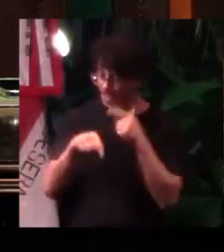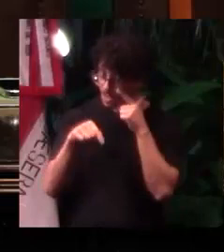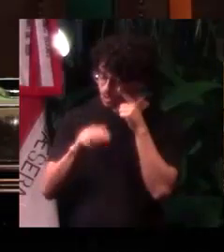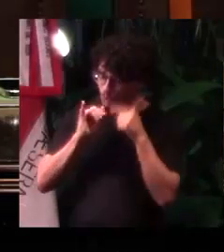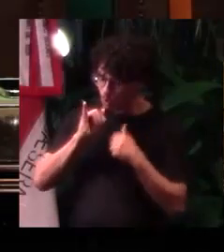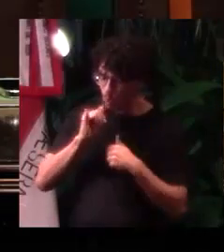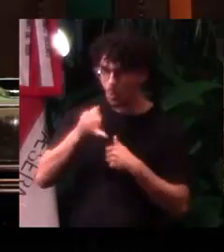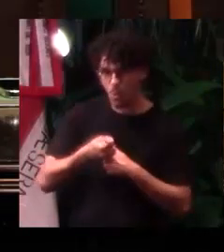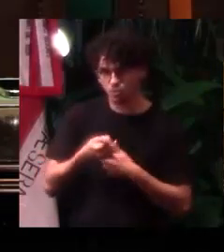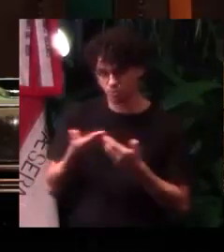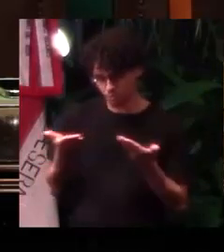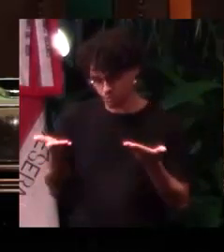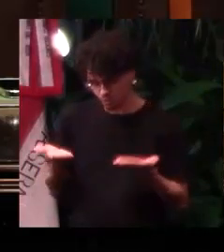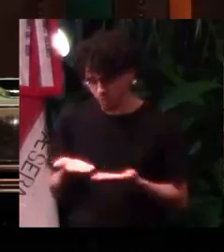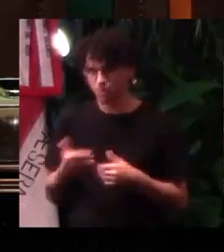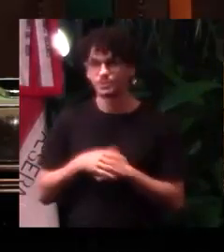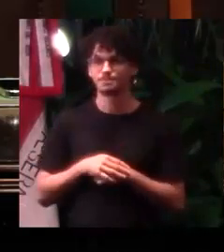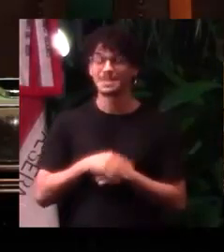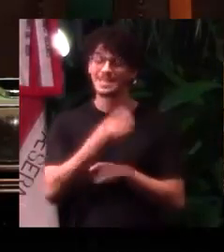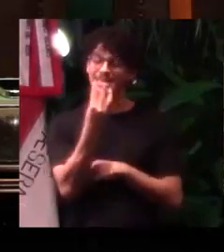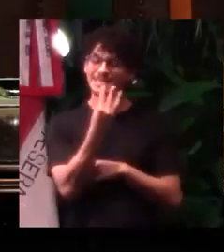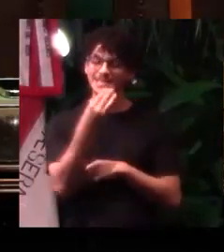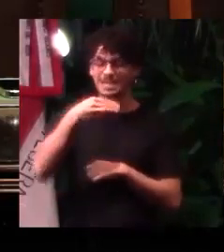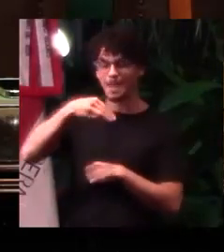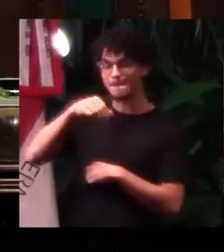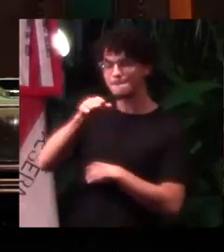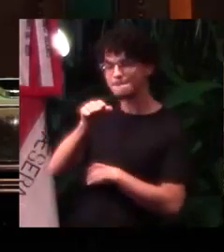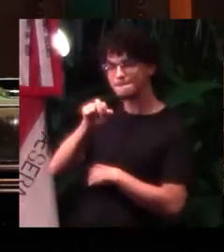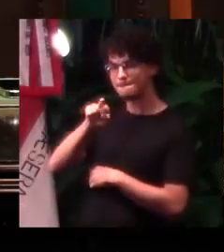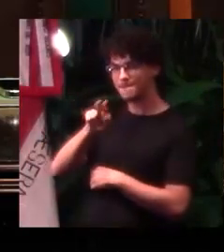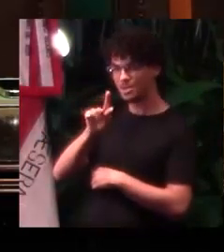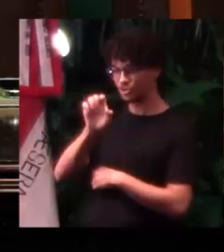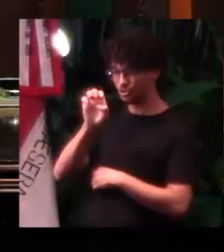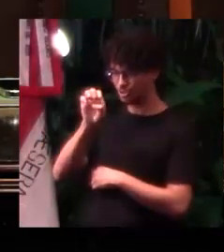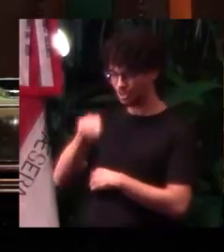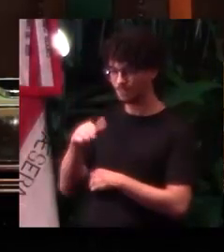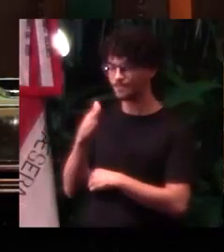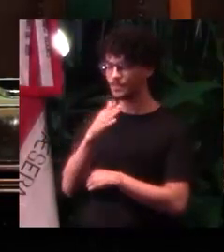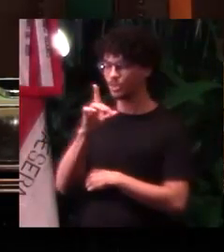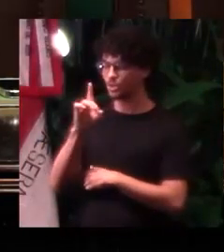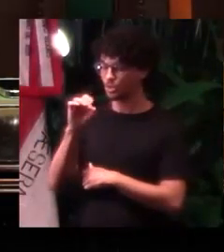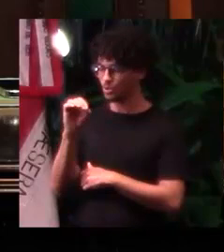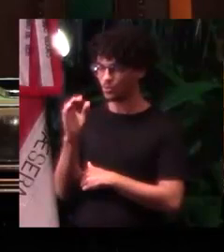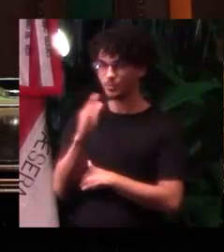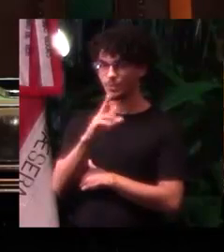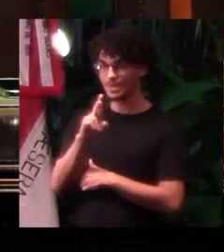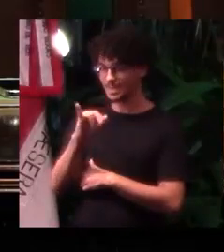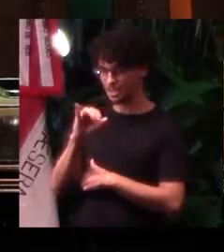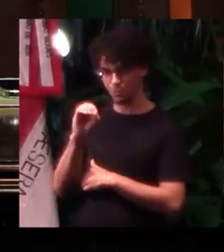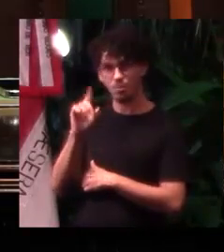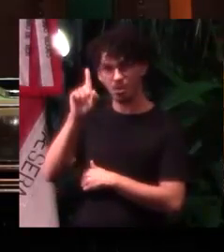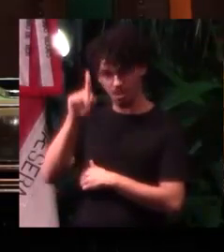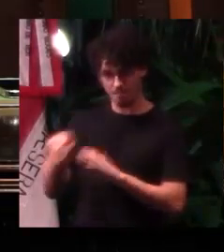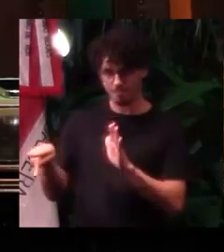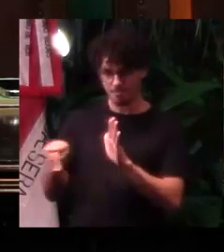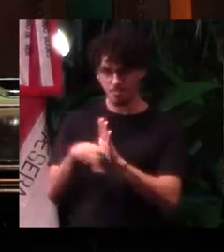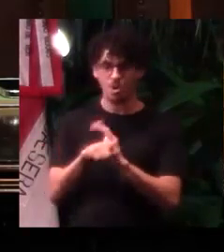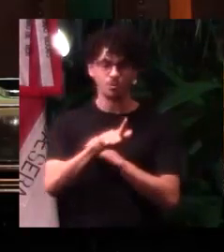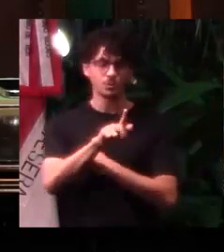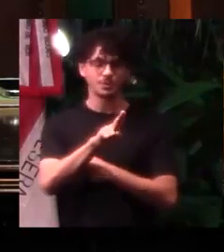A Terceira Margem do Rio, é um conto de Guimarães Rosa, que está num livro chamado Primeiras